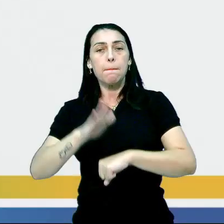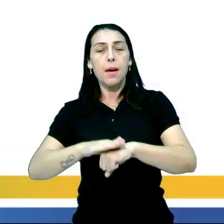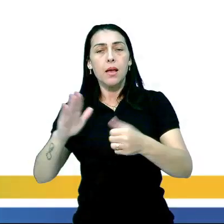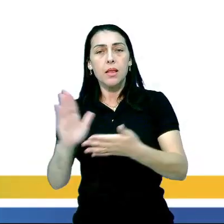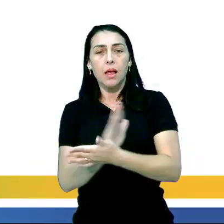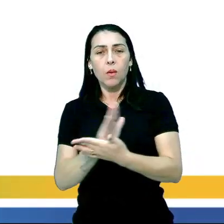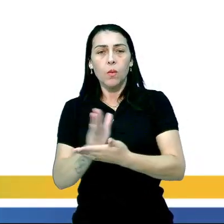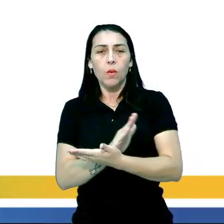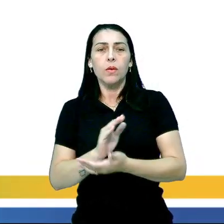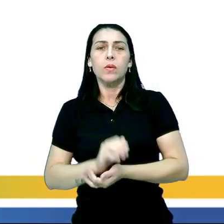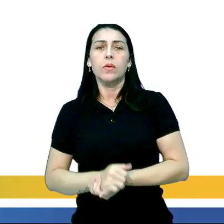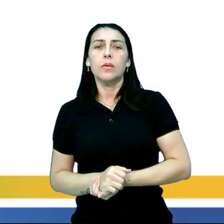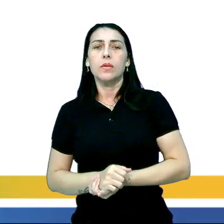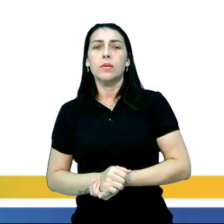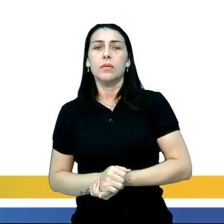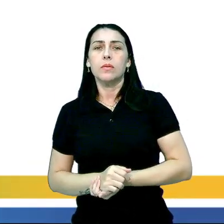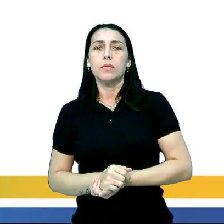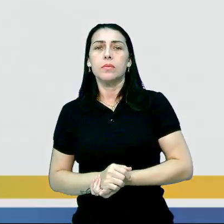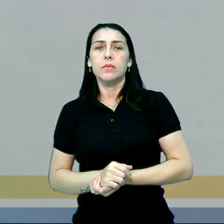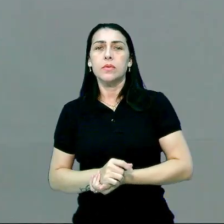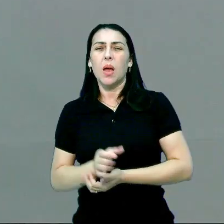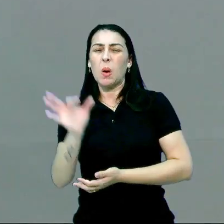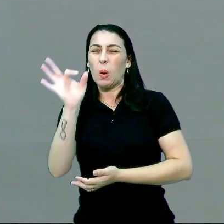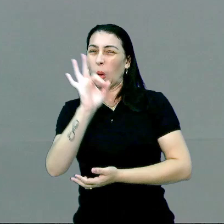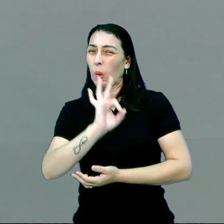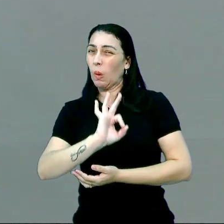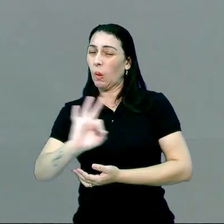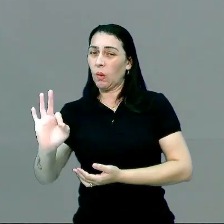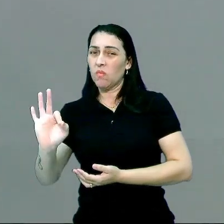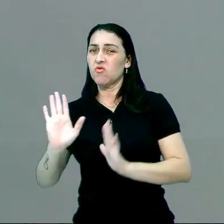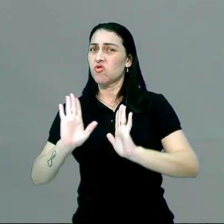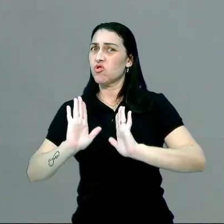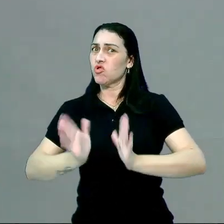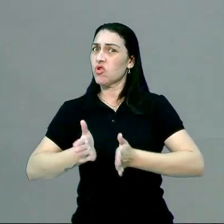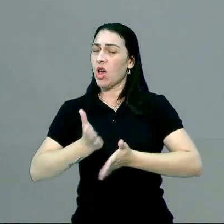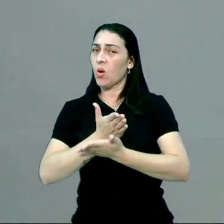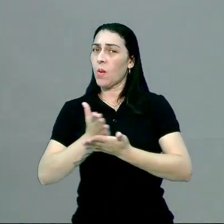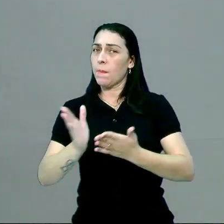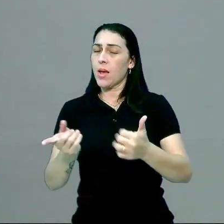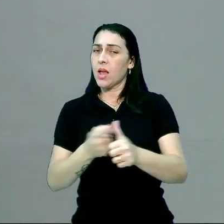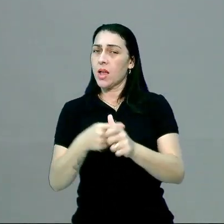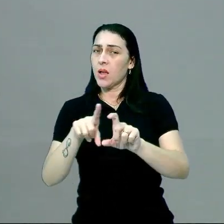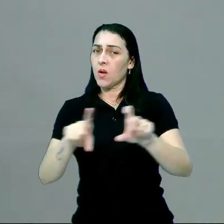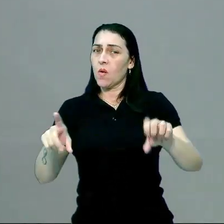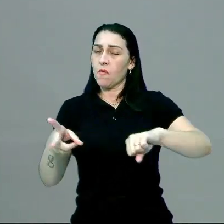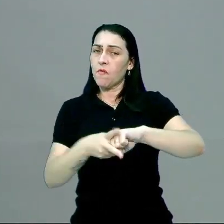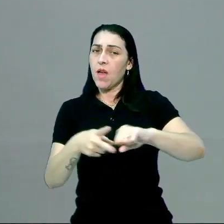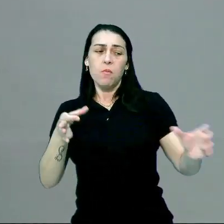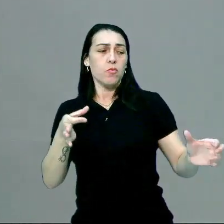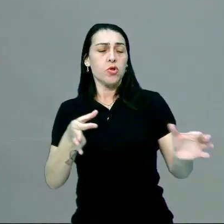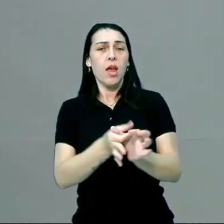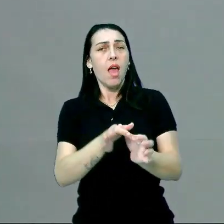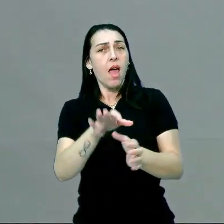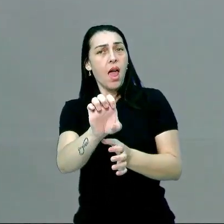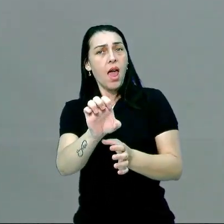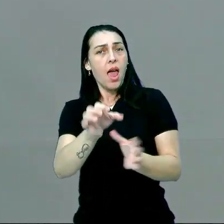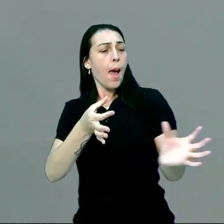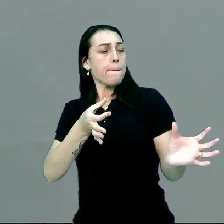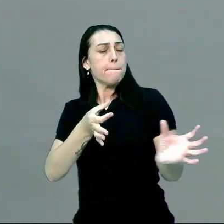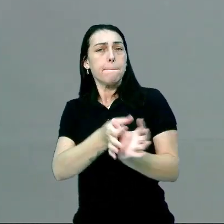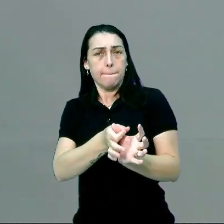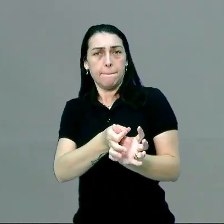algum. É um bicho horripilante. Já começo a segunda estrofe com um verbo de ligação.